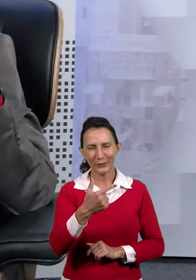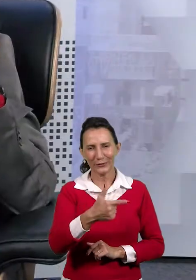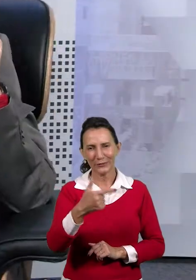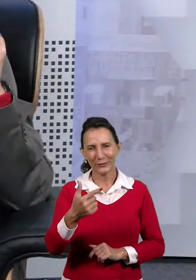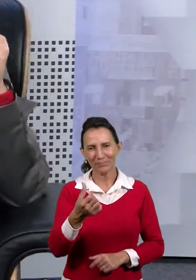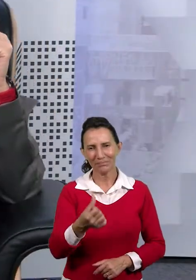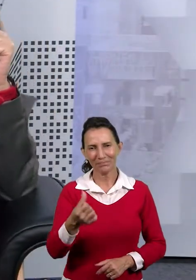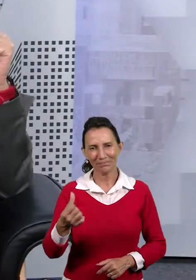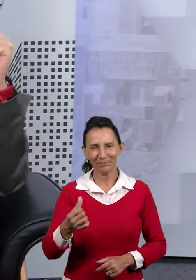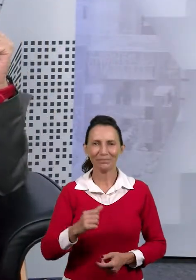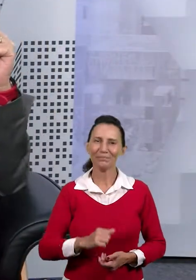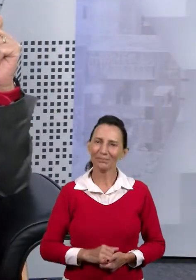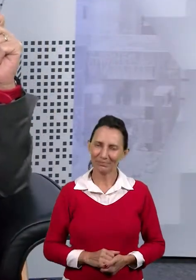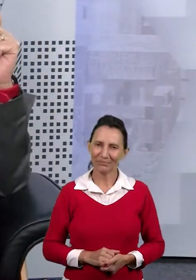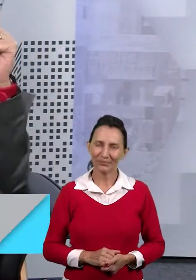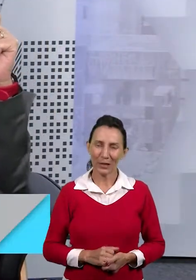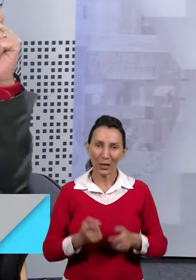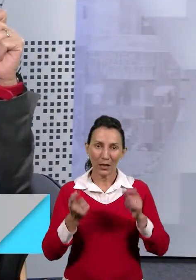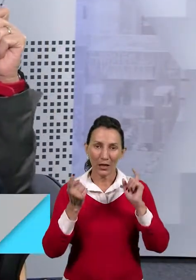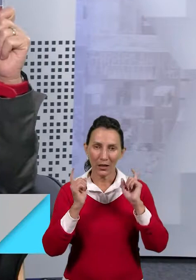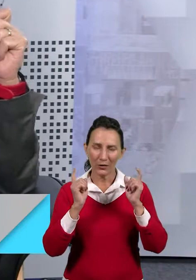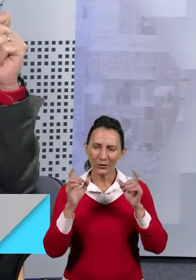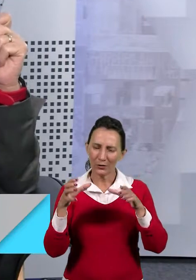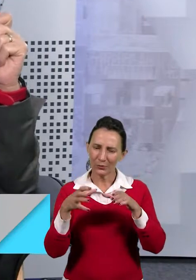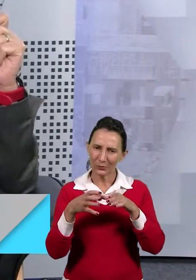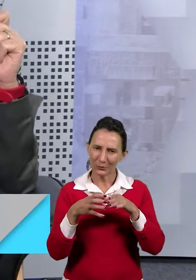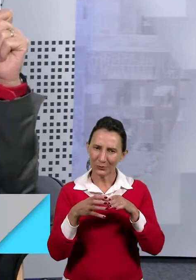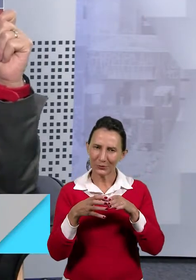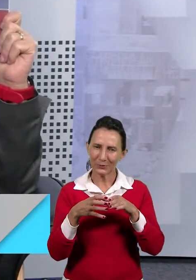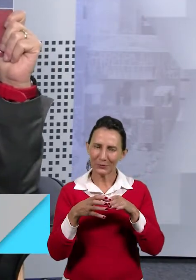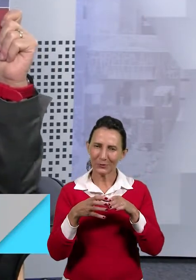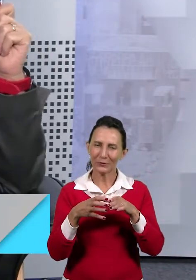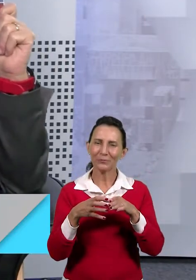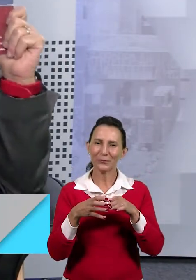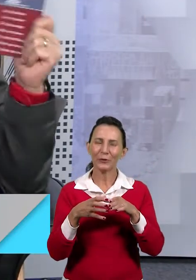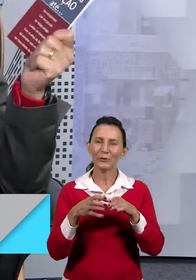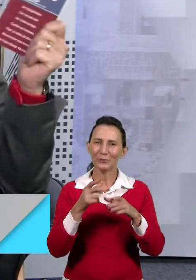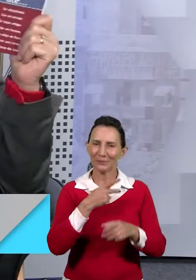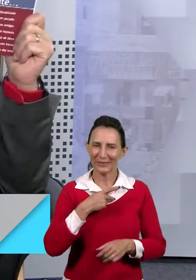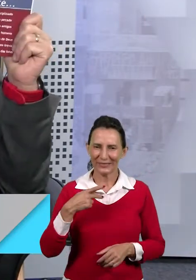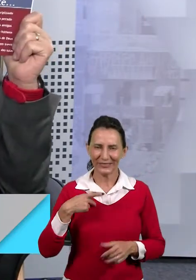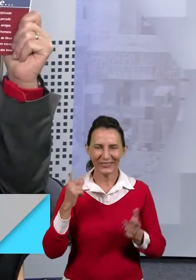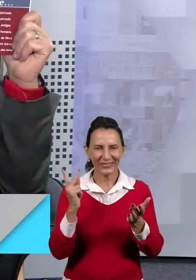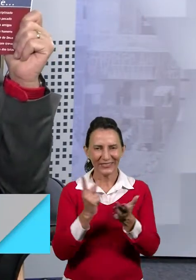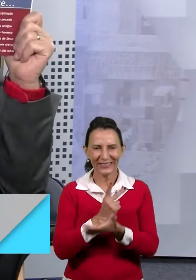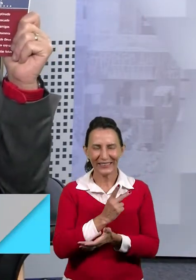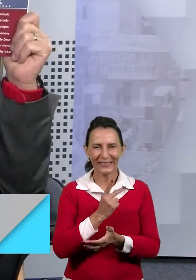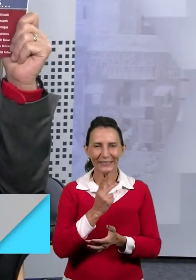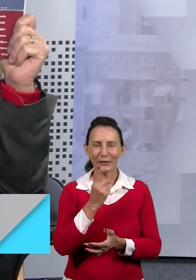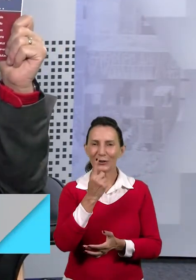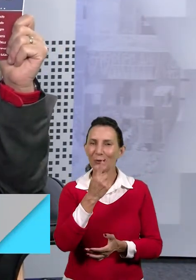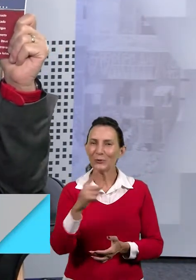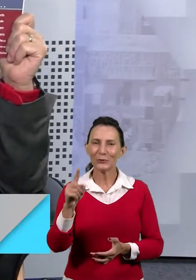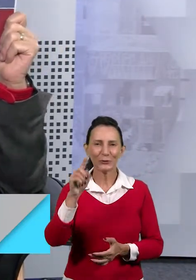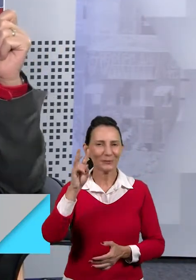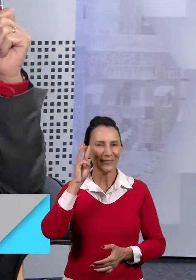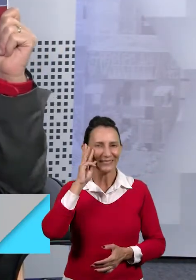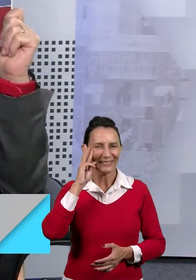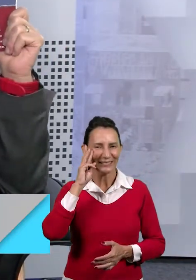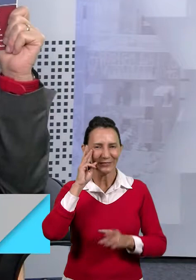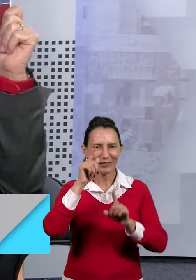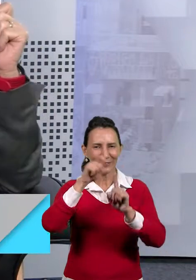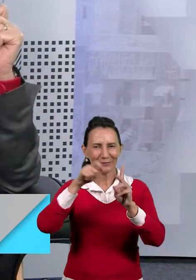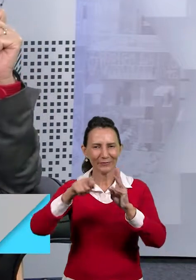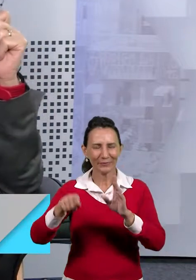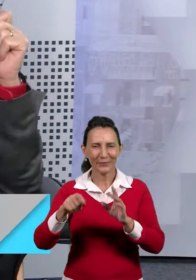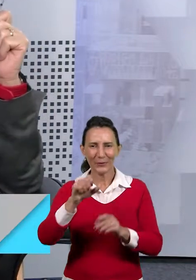31-3491-2266. A reunião do conselho acontece toda última terça-feira do mês, às 8h30 da manhã,